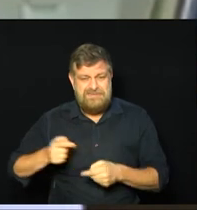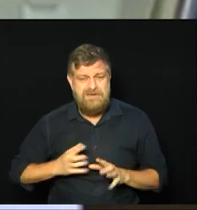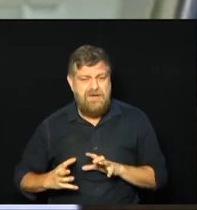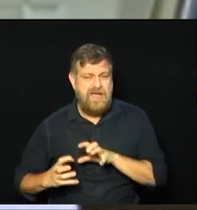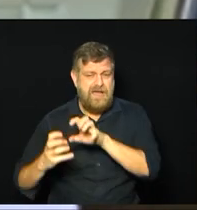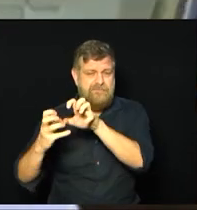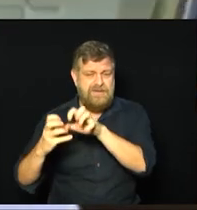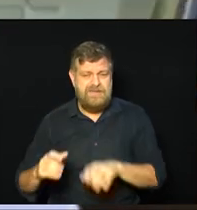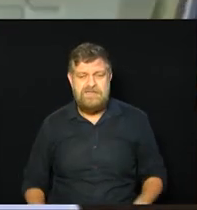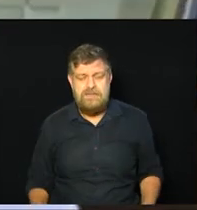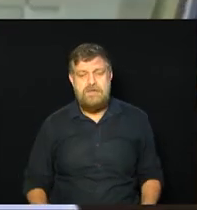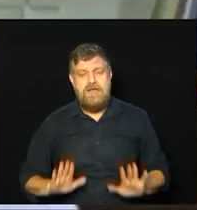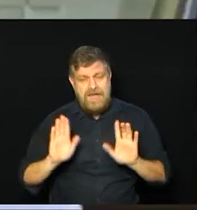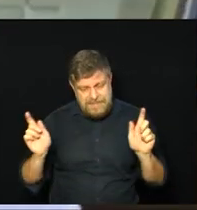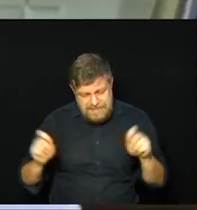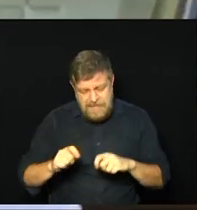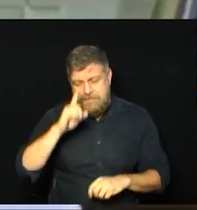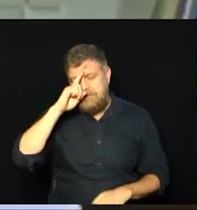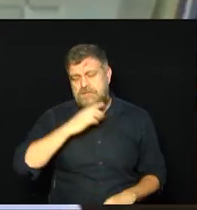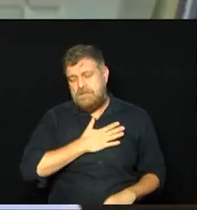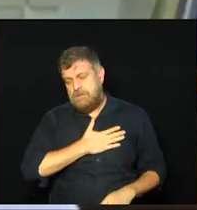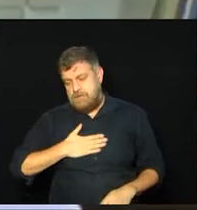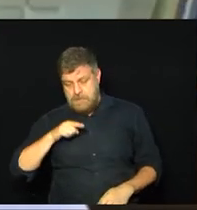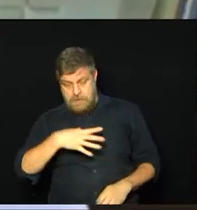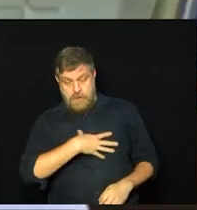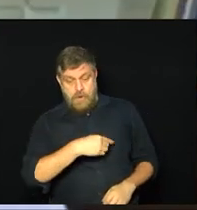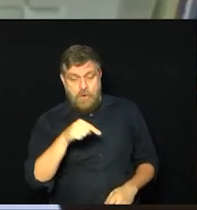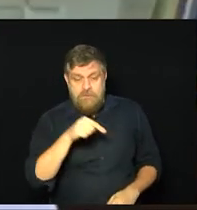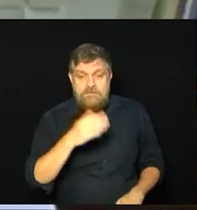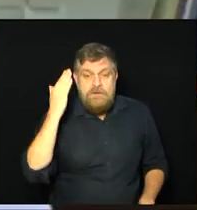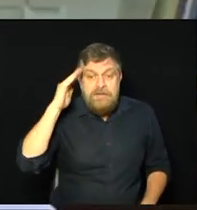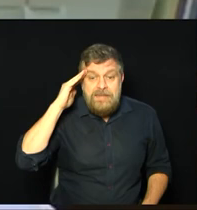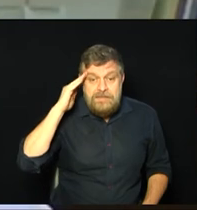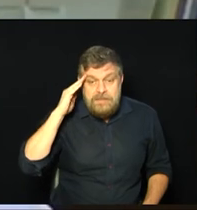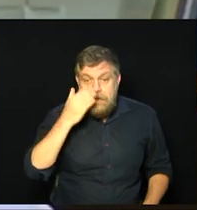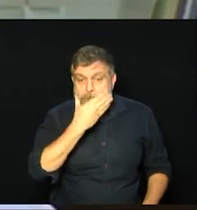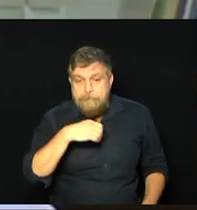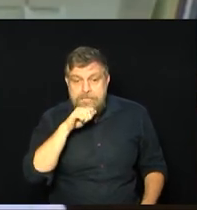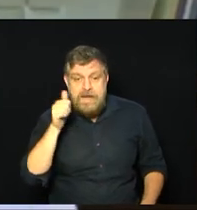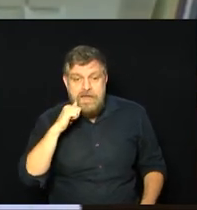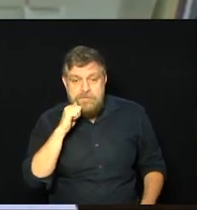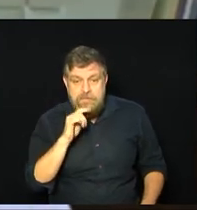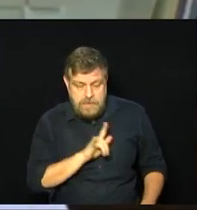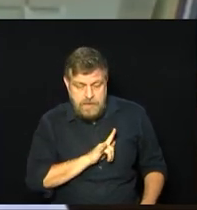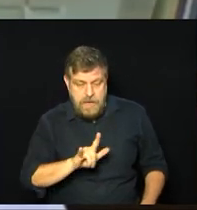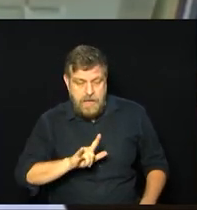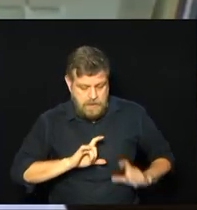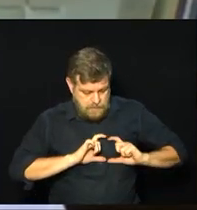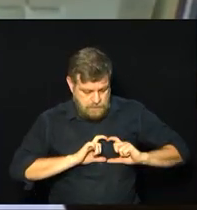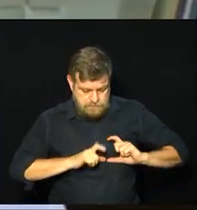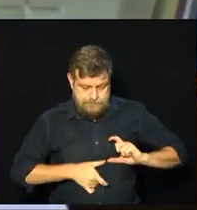ser muito mais tranquilo para os filhos se eles compreenderem, olha, papai e mamãe não se amam mais,